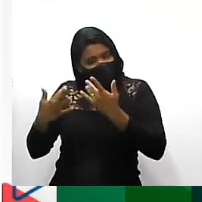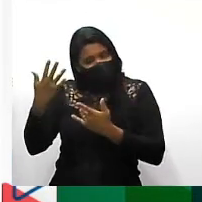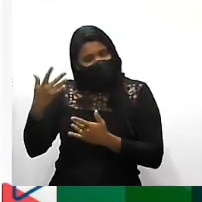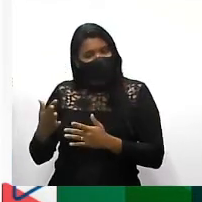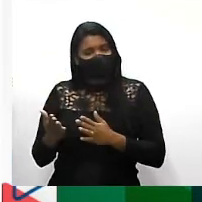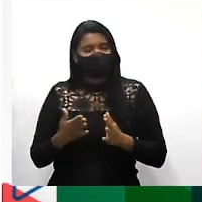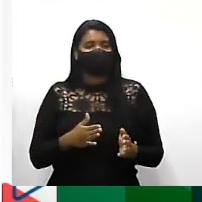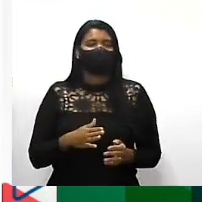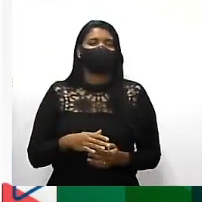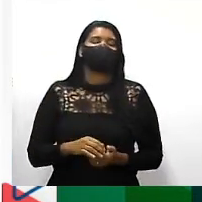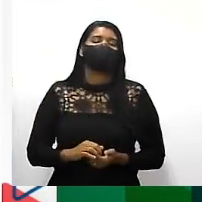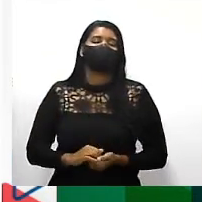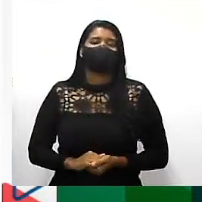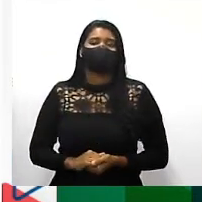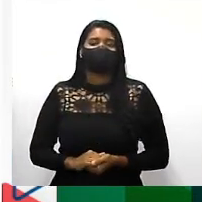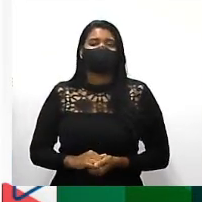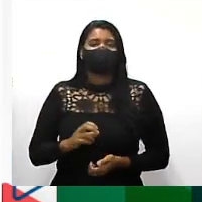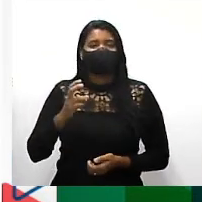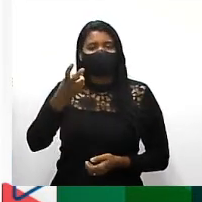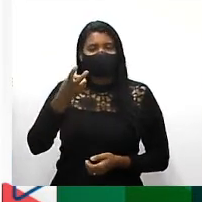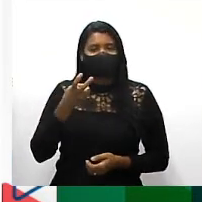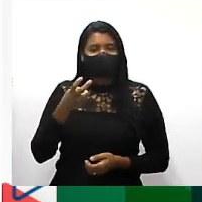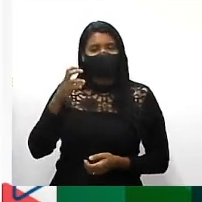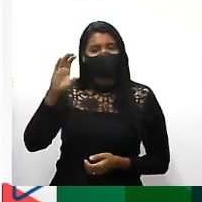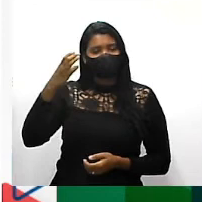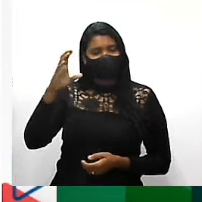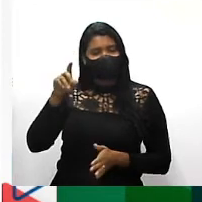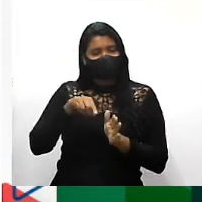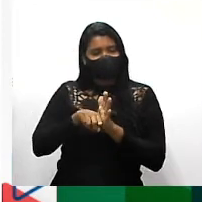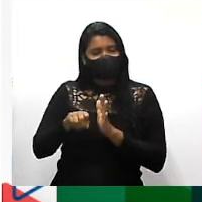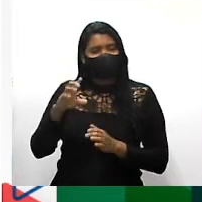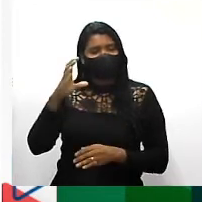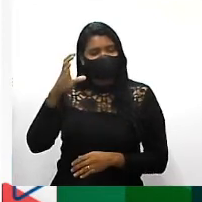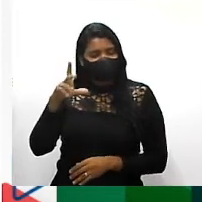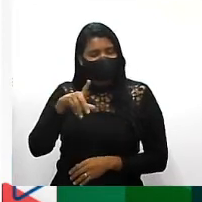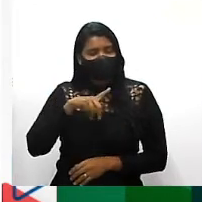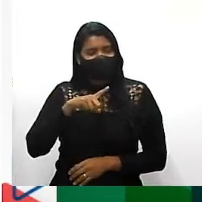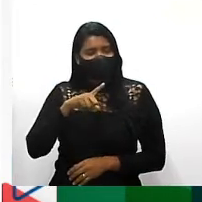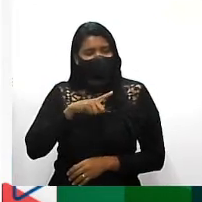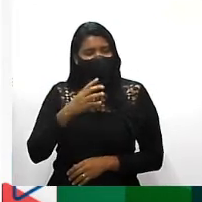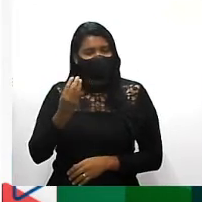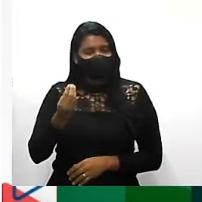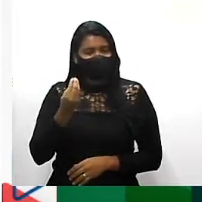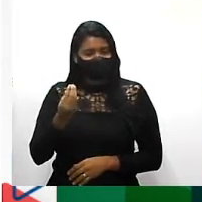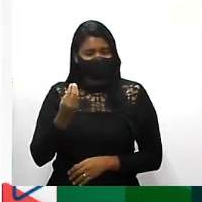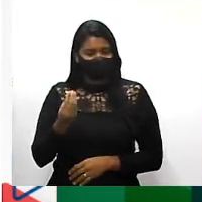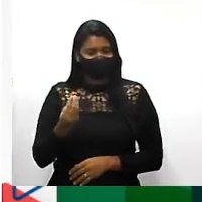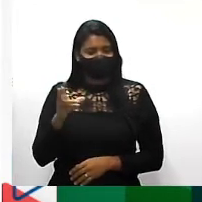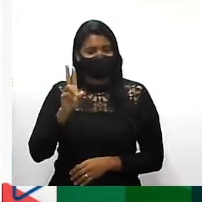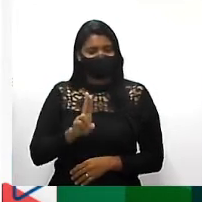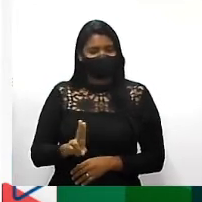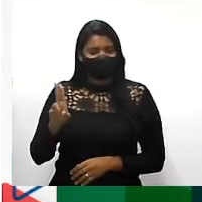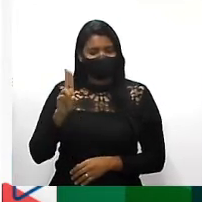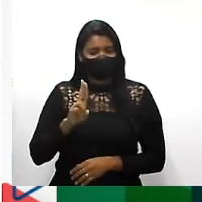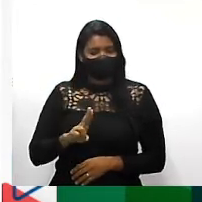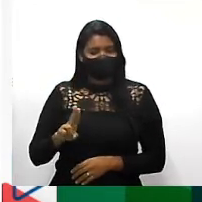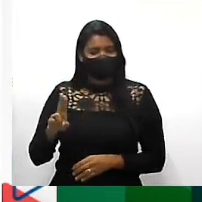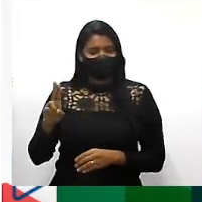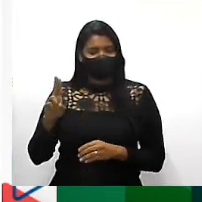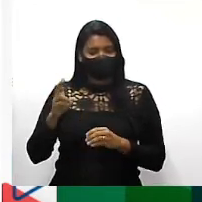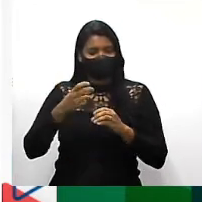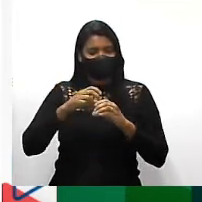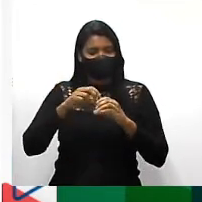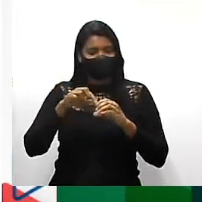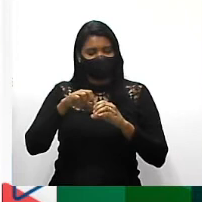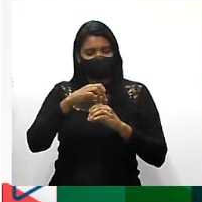vejam que os cientistas têm uma forma ou uma maneira de usar a célula-tronco. Vocês